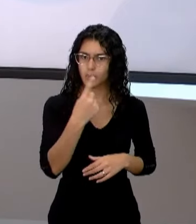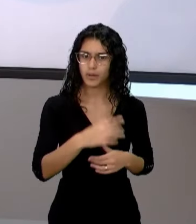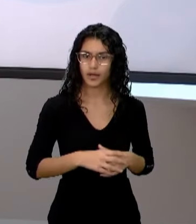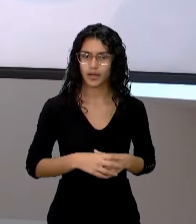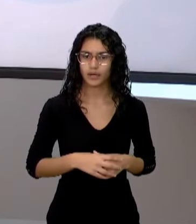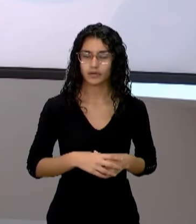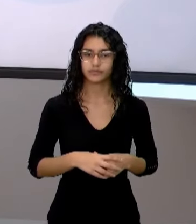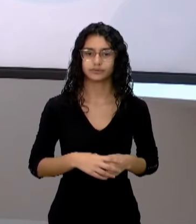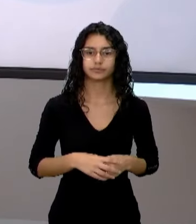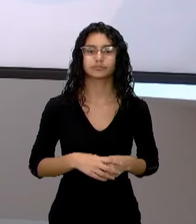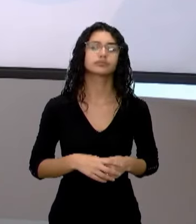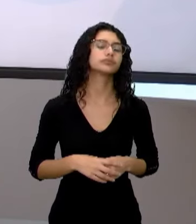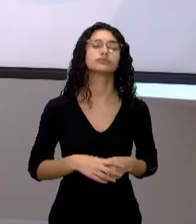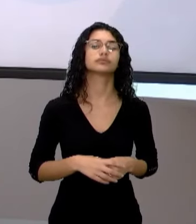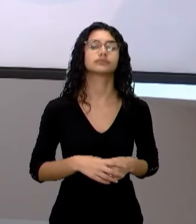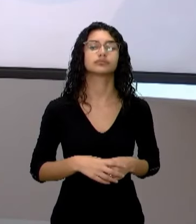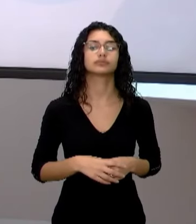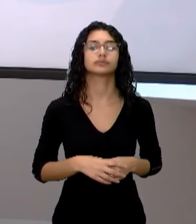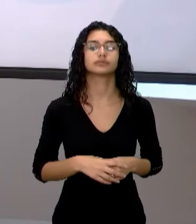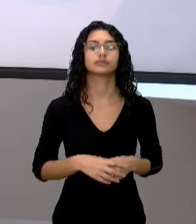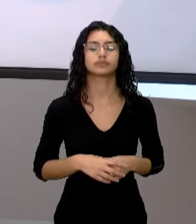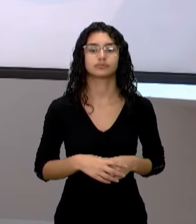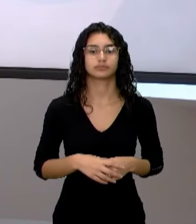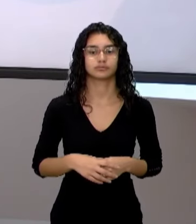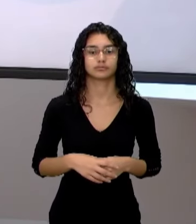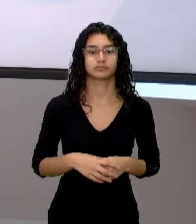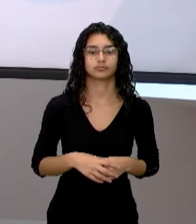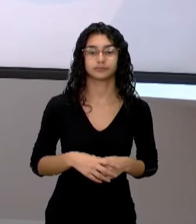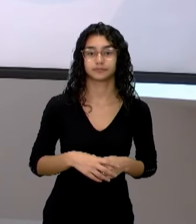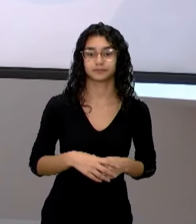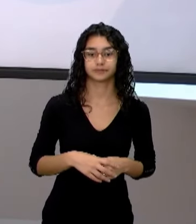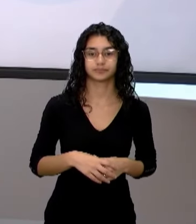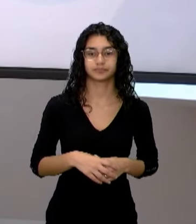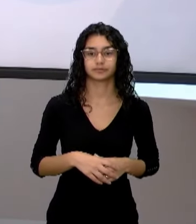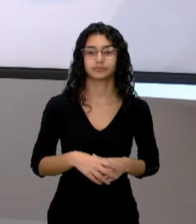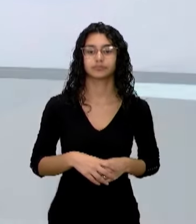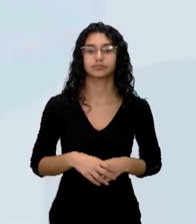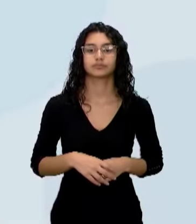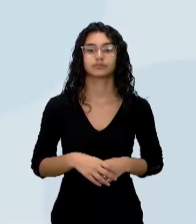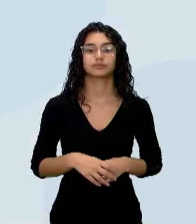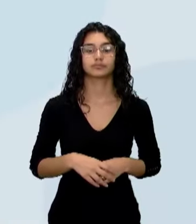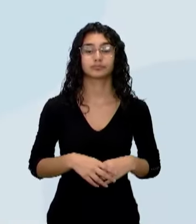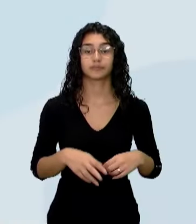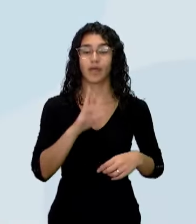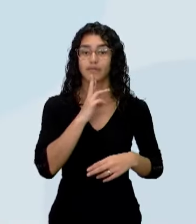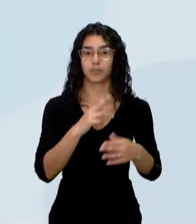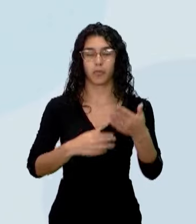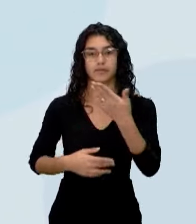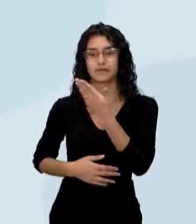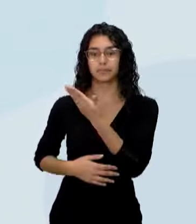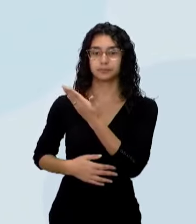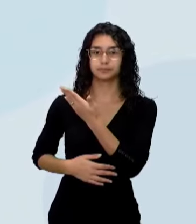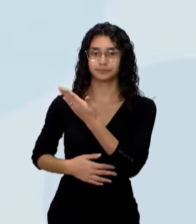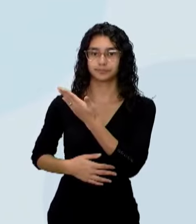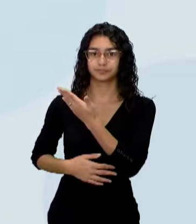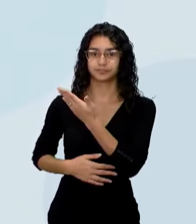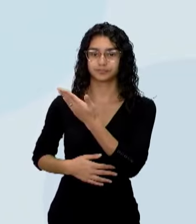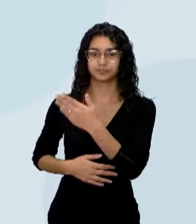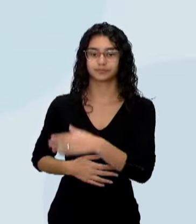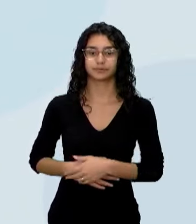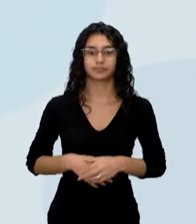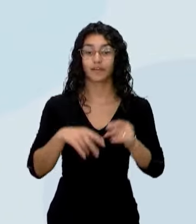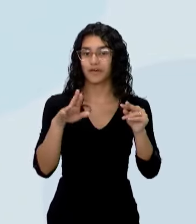que mais duas uma. ou três ainda. Será? Eu acho que Vamos não. ver. Vamos ver. Vamos lá. Então, ó, a respostinha tá aparecendo aí para vocês, né?